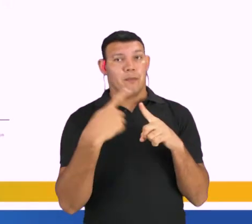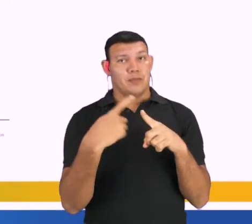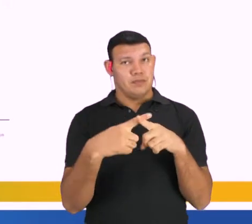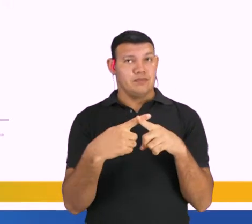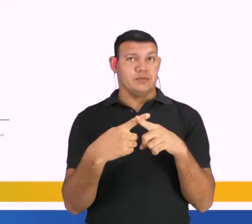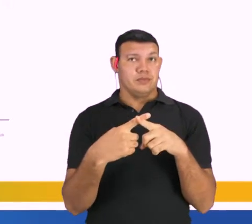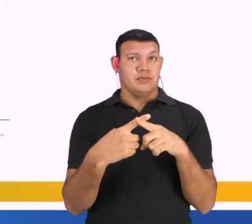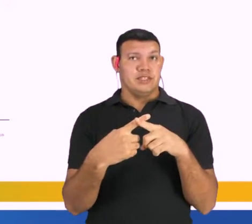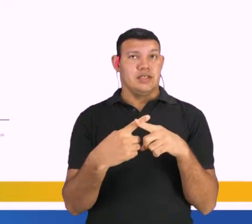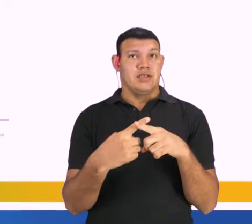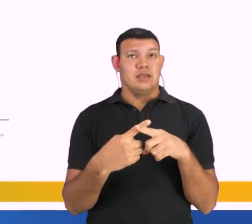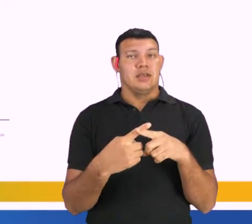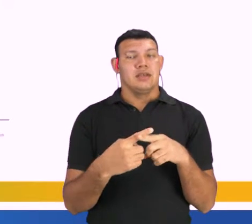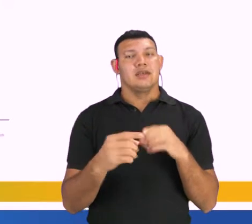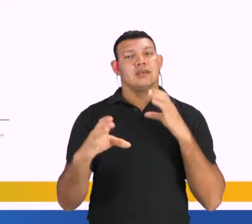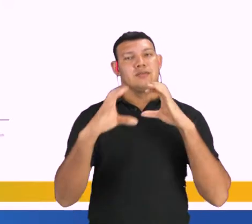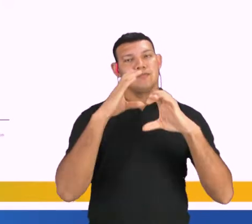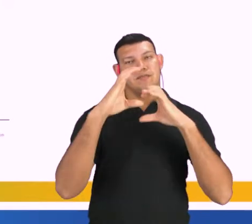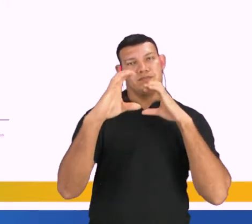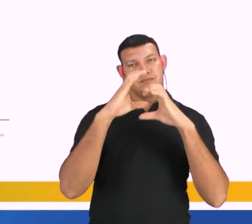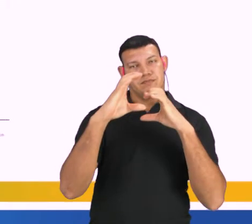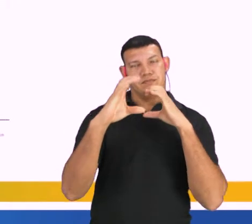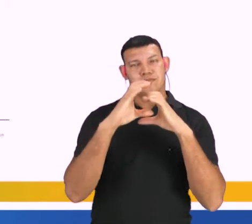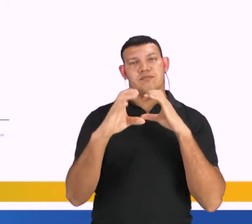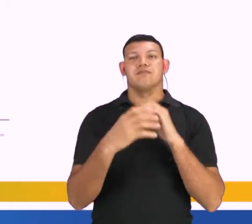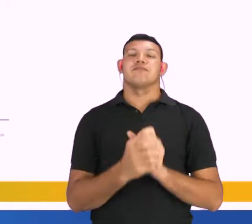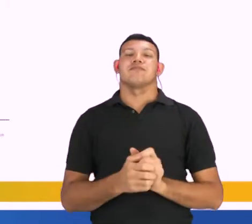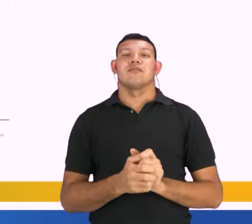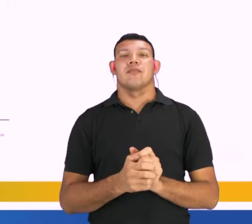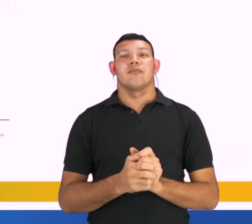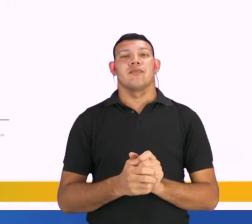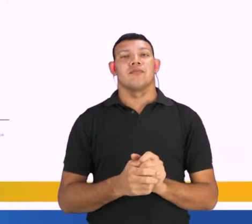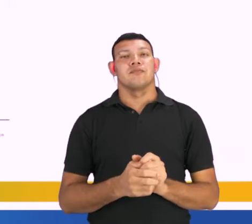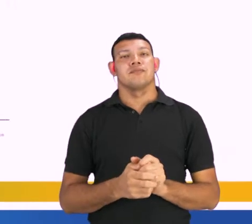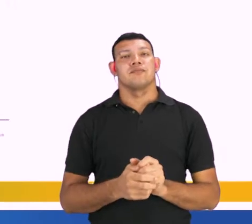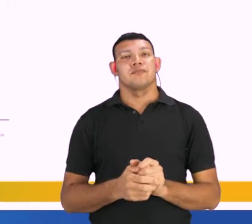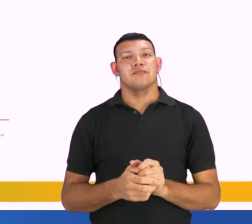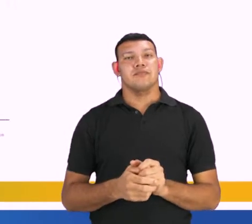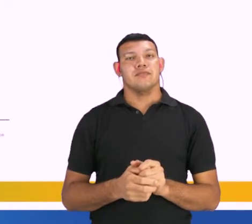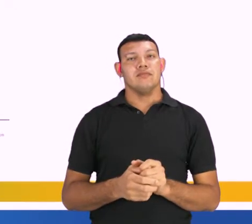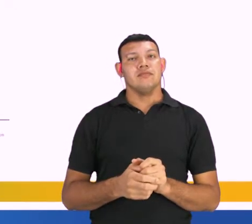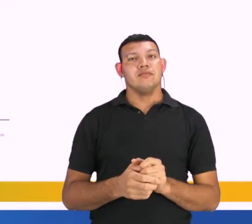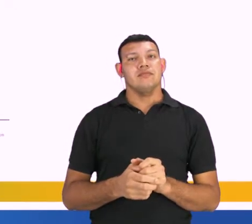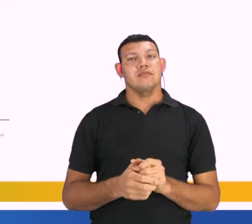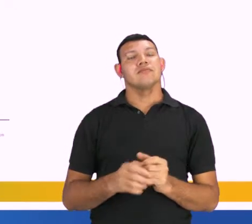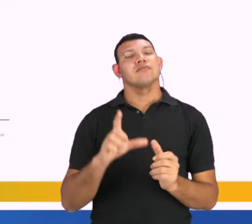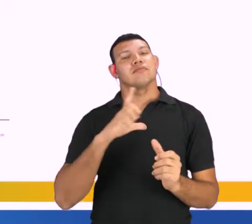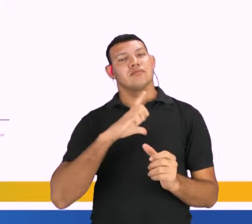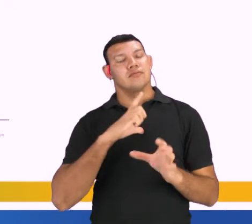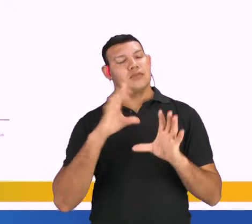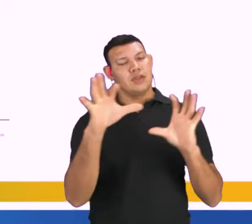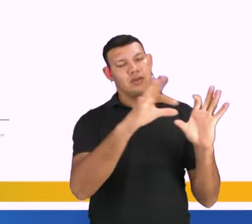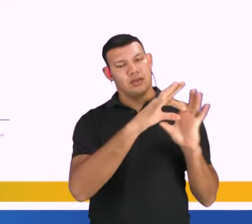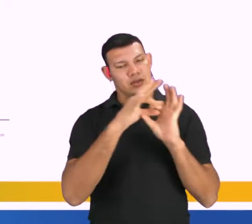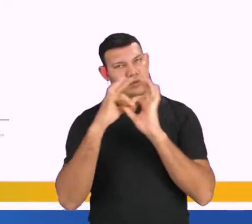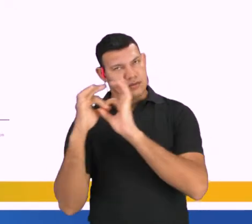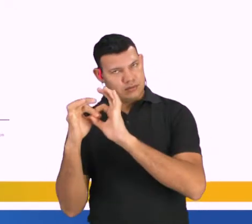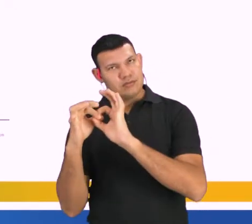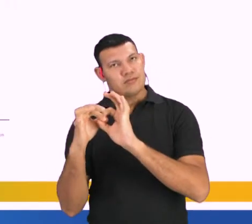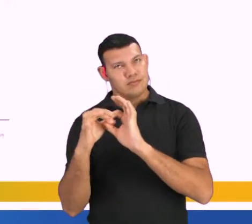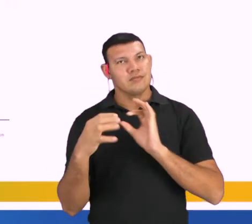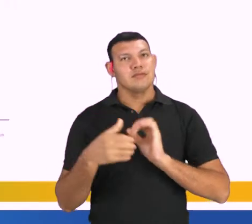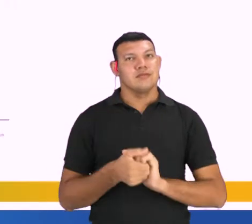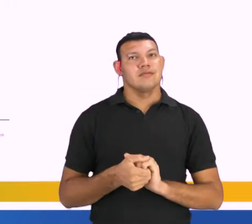quando nós estamos nos comunicando com algum interlocutor, nós temos todo um contexto ali que é dado, é